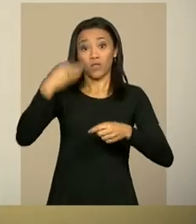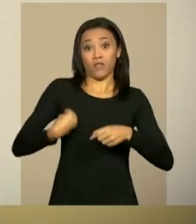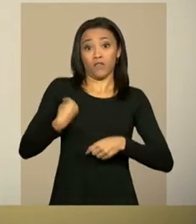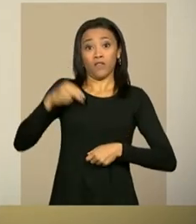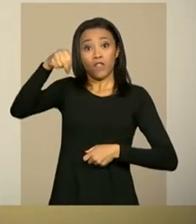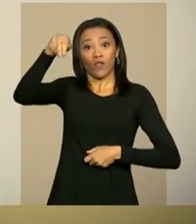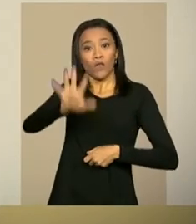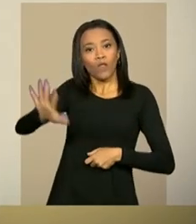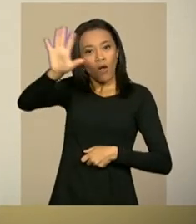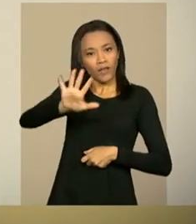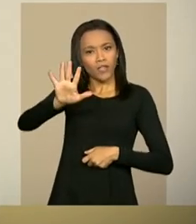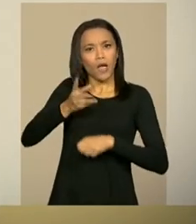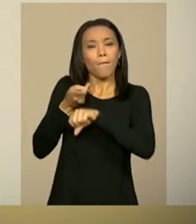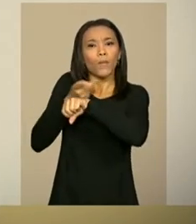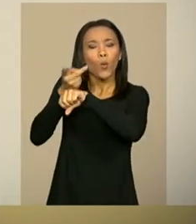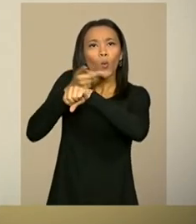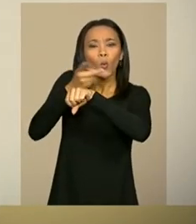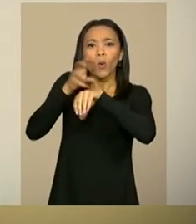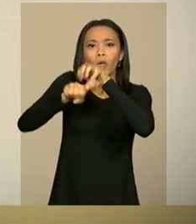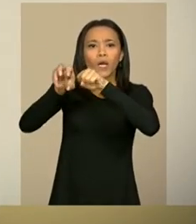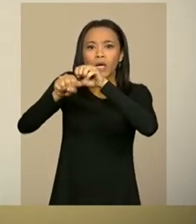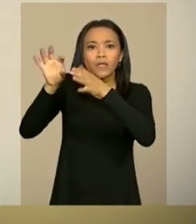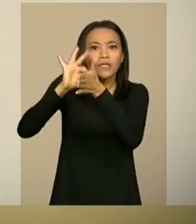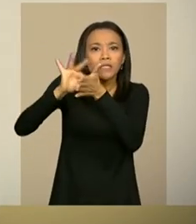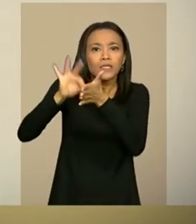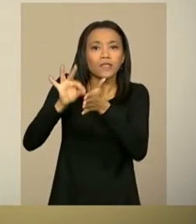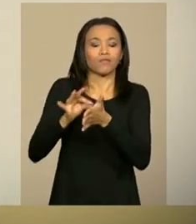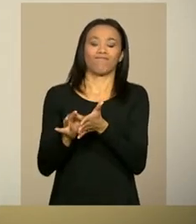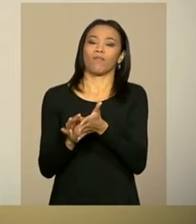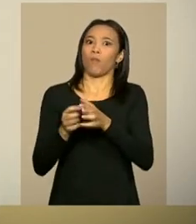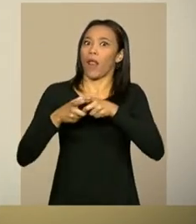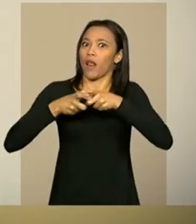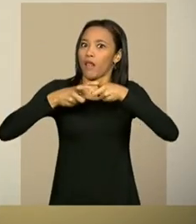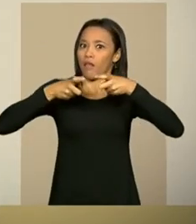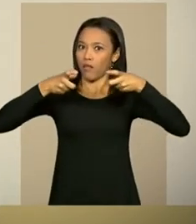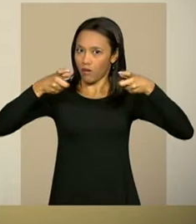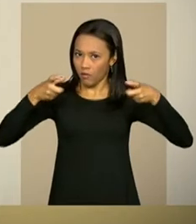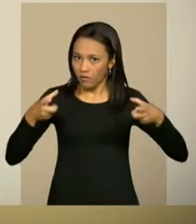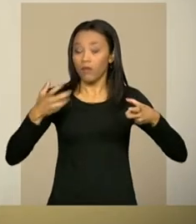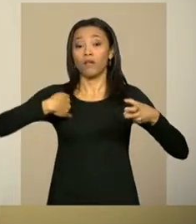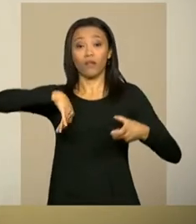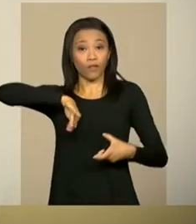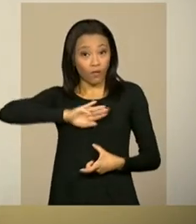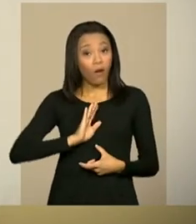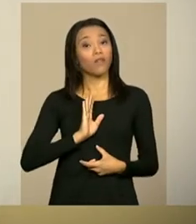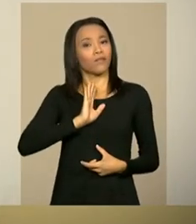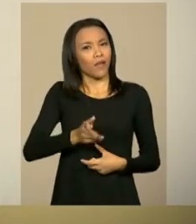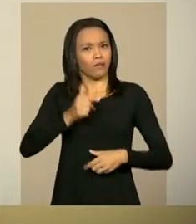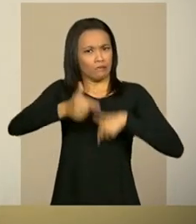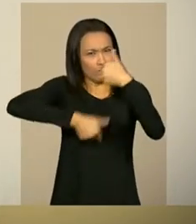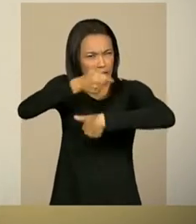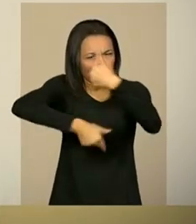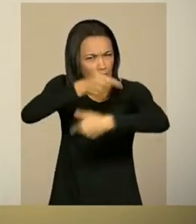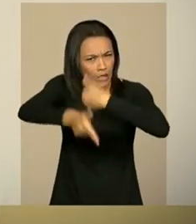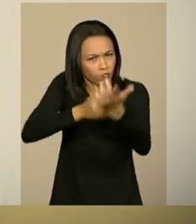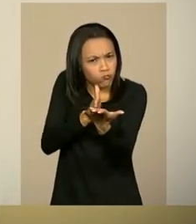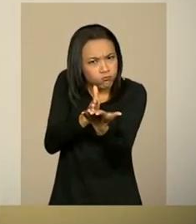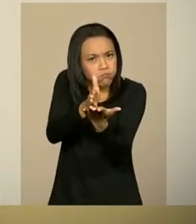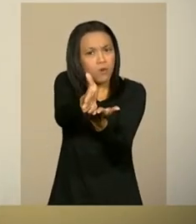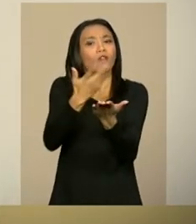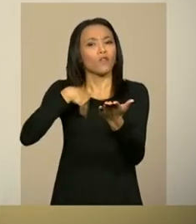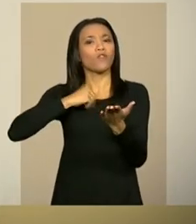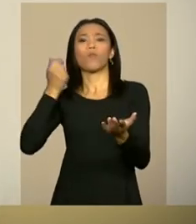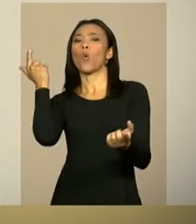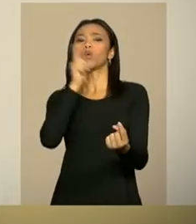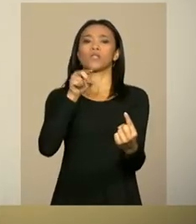a procura tem sido sem sombra de dúvida enorme e nós estamos trabalhando firme e vamos cumprir